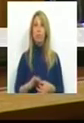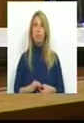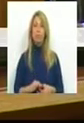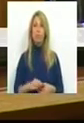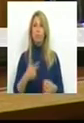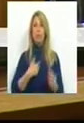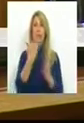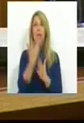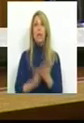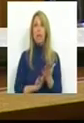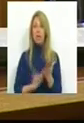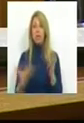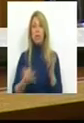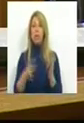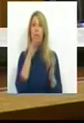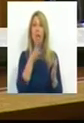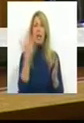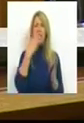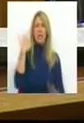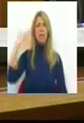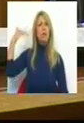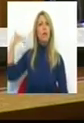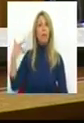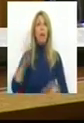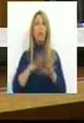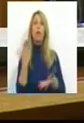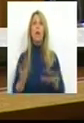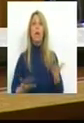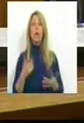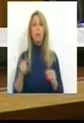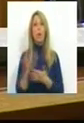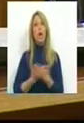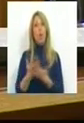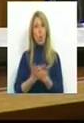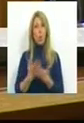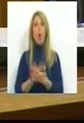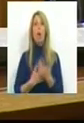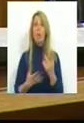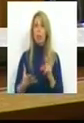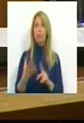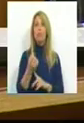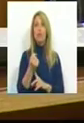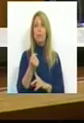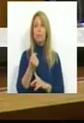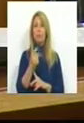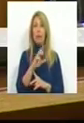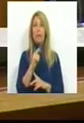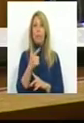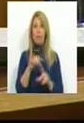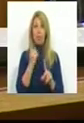a declarações que foram proferidas há uns dias atrás, a propósito do equilíbrio económico atingido pela RTP em